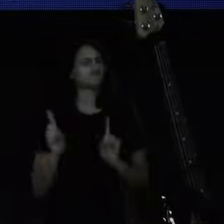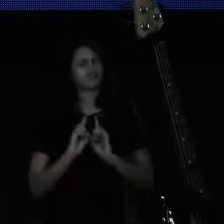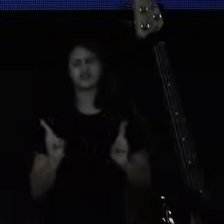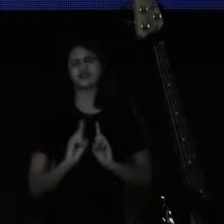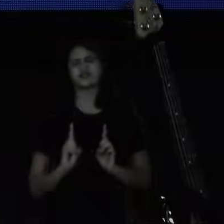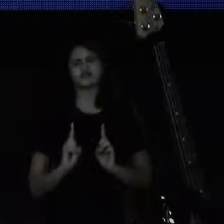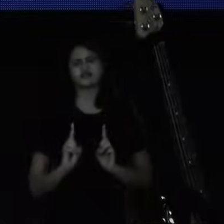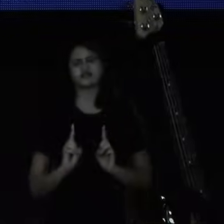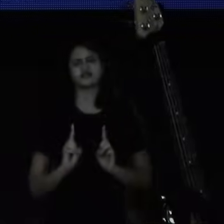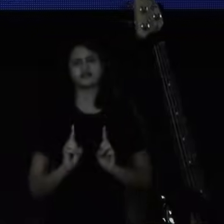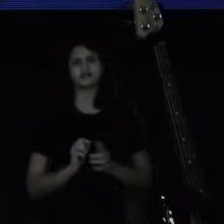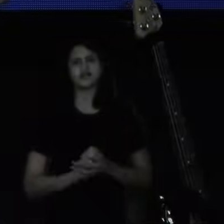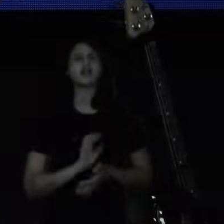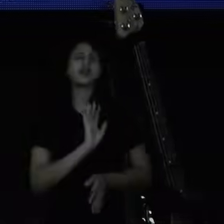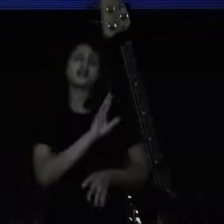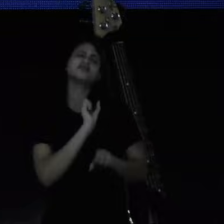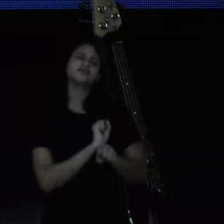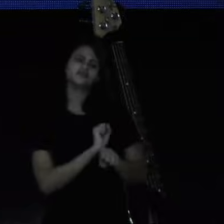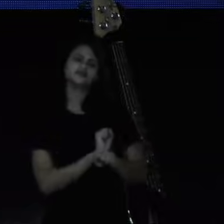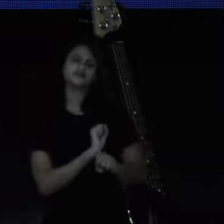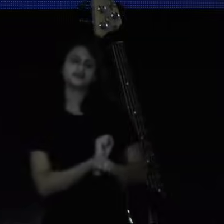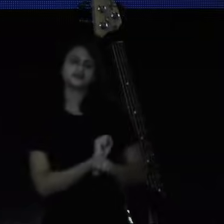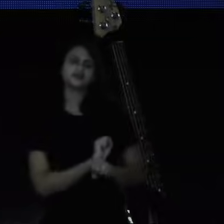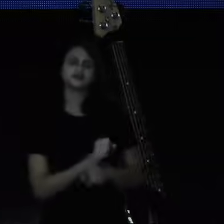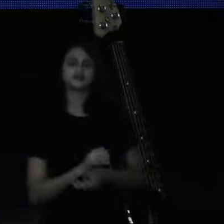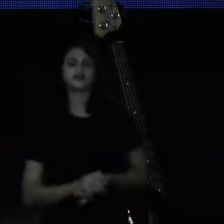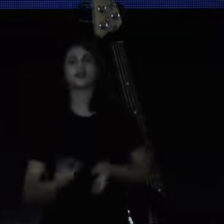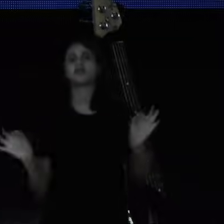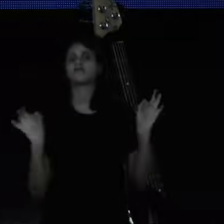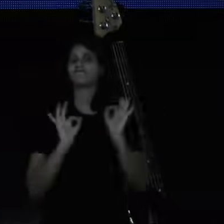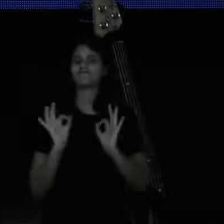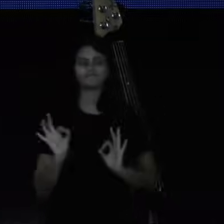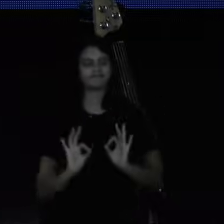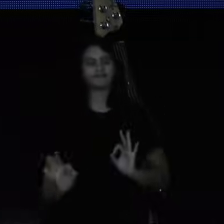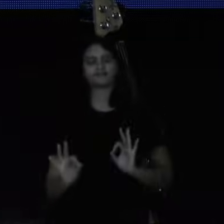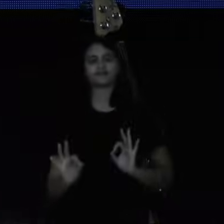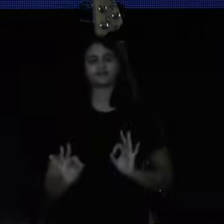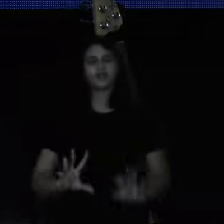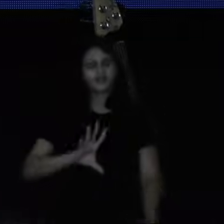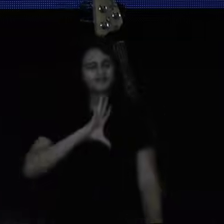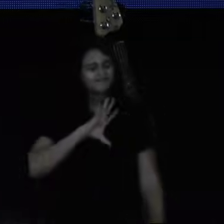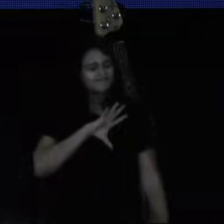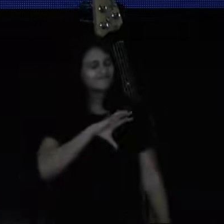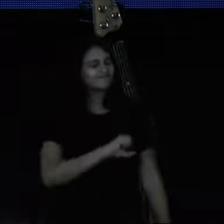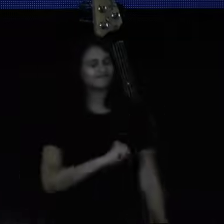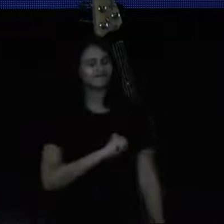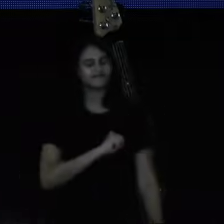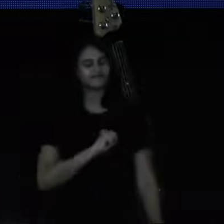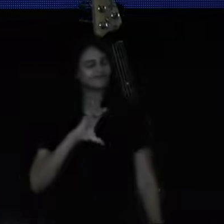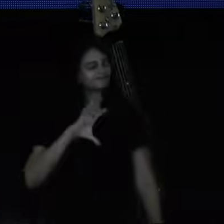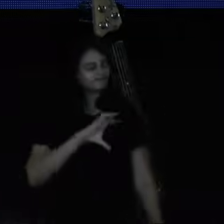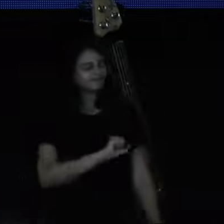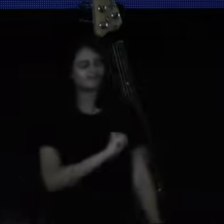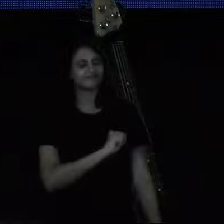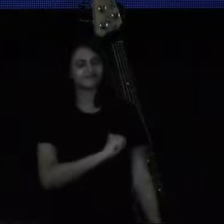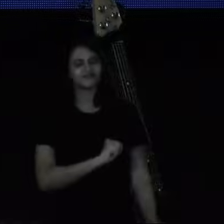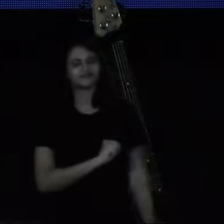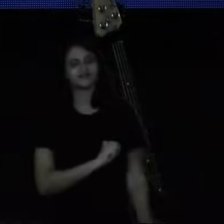viu? Espera. Não, não, não, não, não. É amor. É amor.